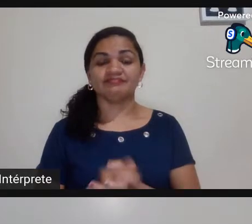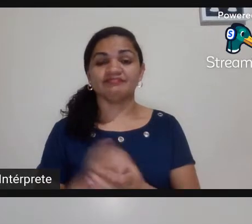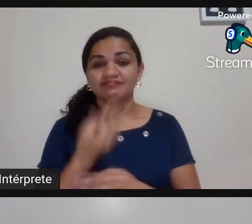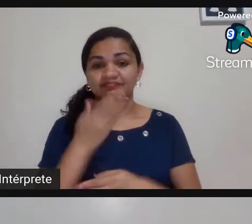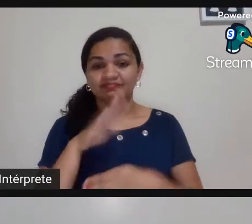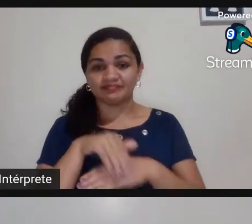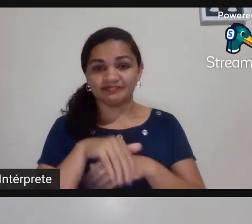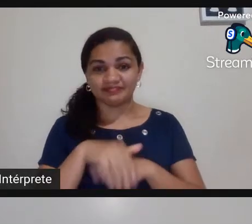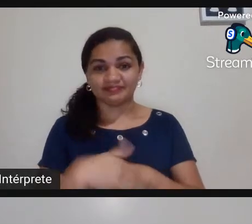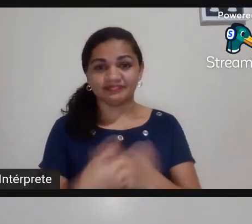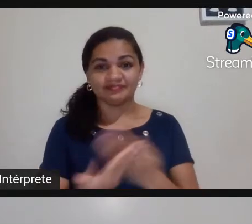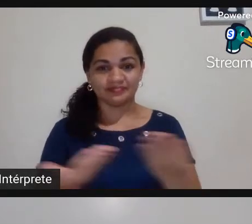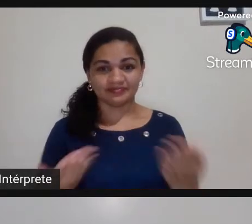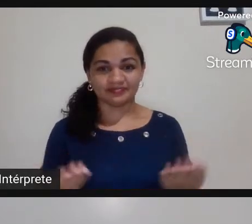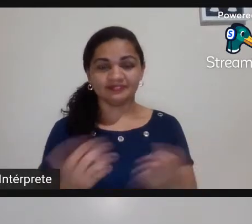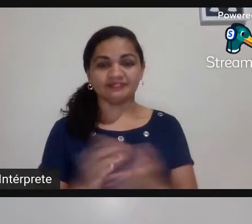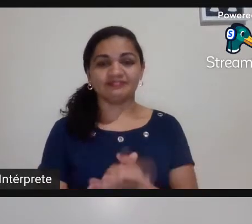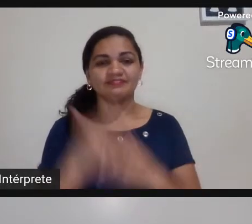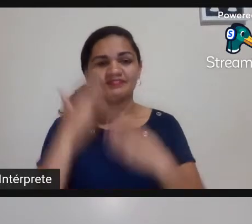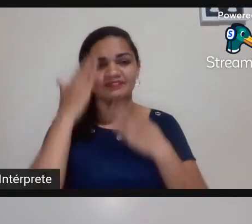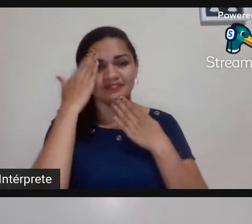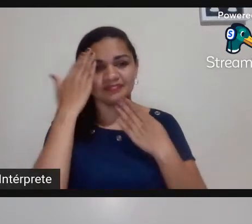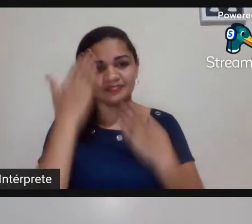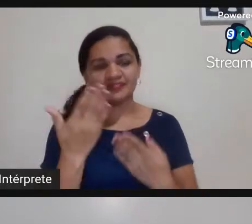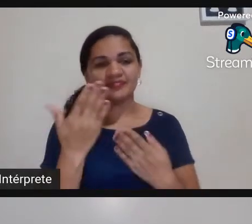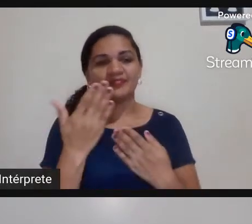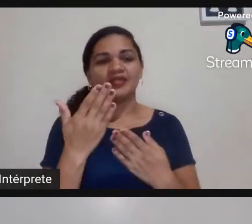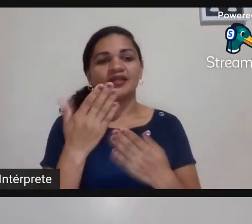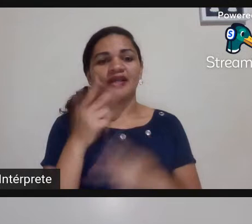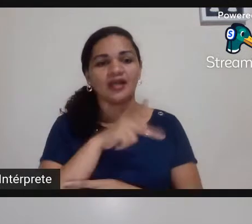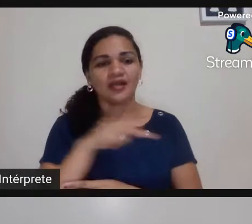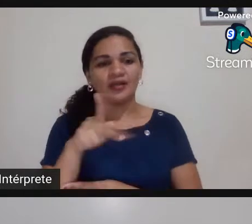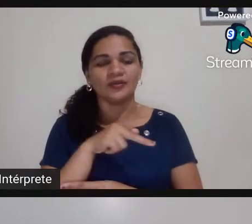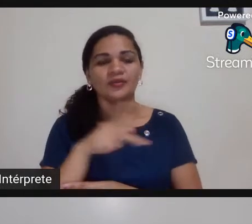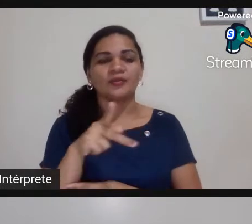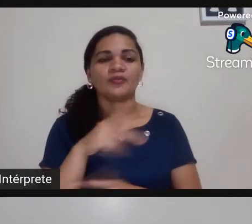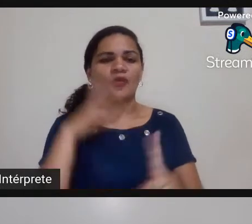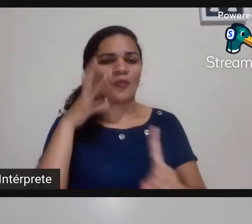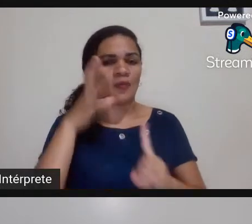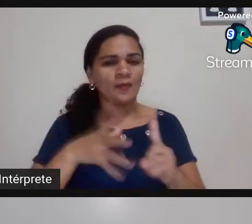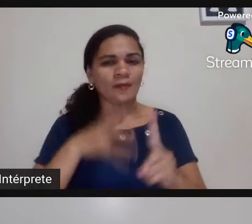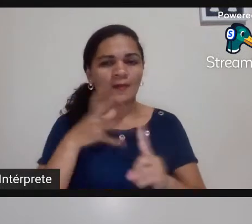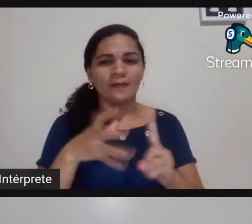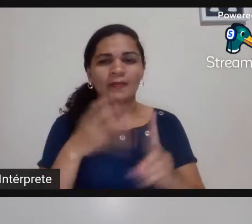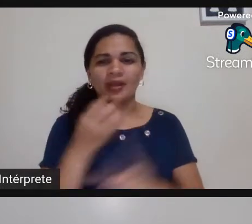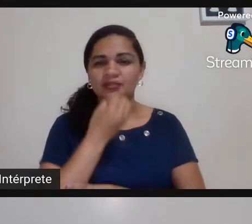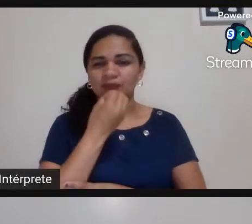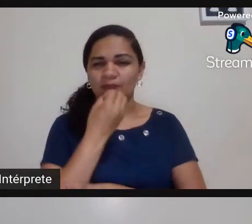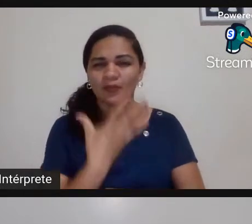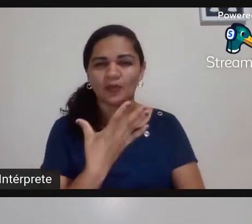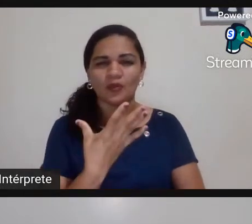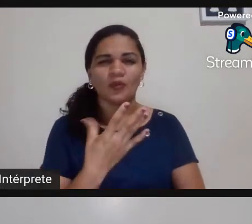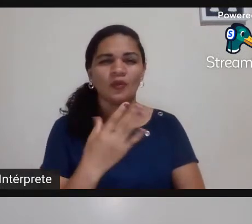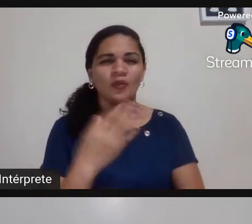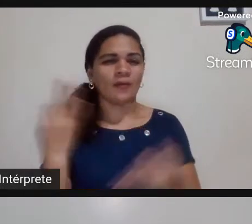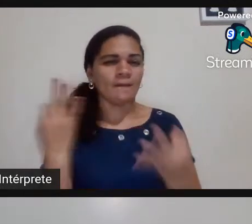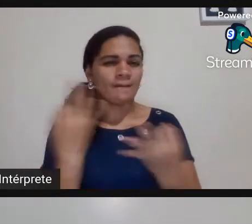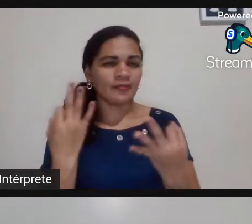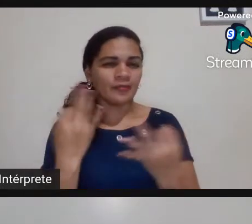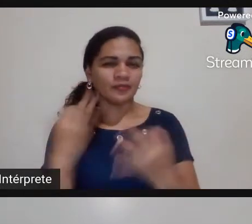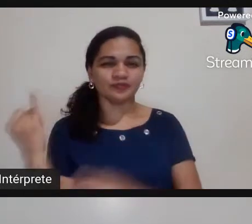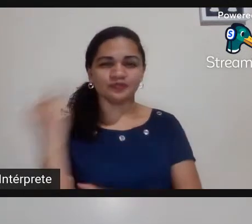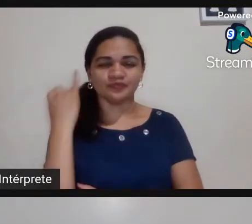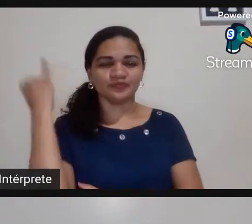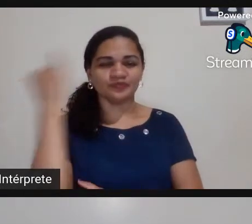primeiramente agradecer a participação do Diego né uma palestra muito didática muito lúdica né ele traz a